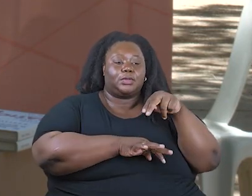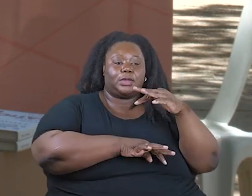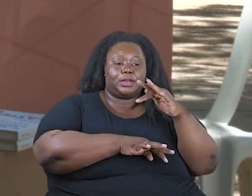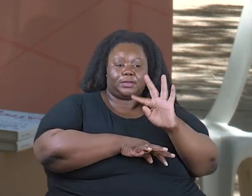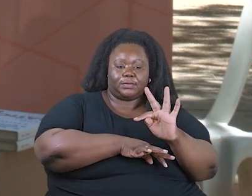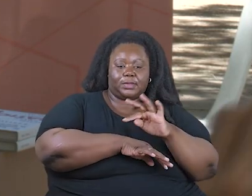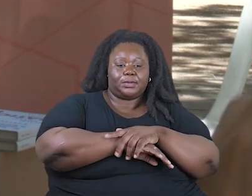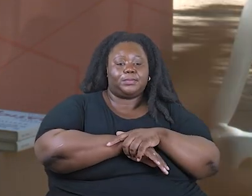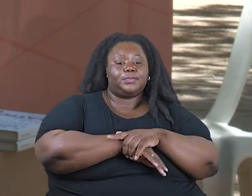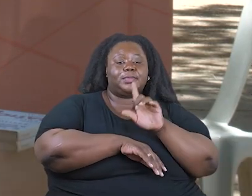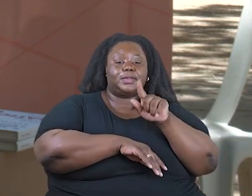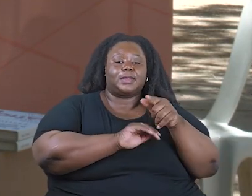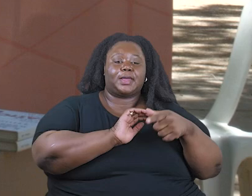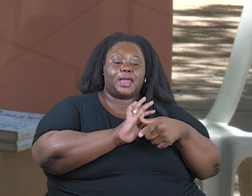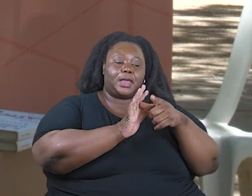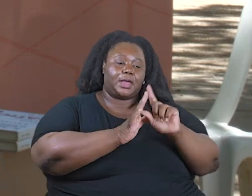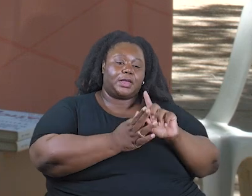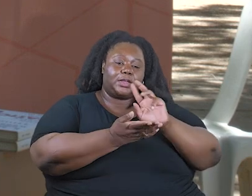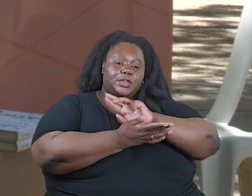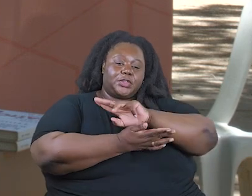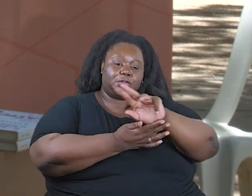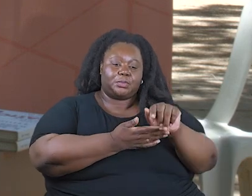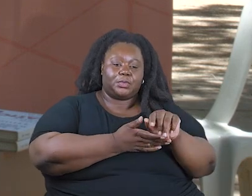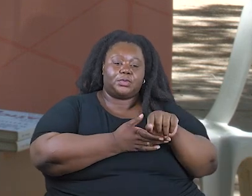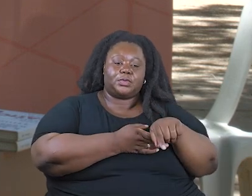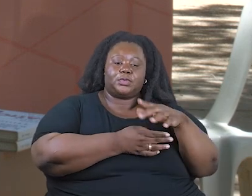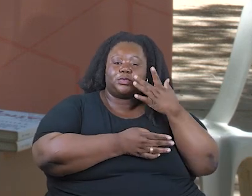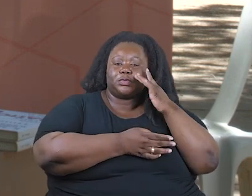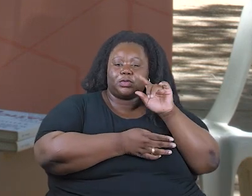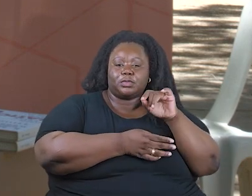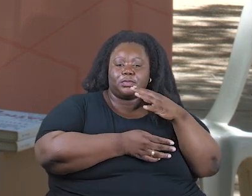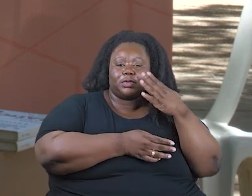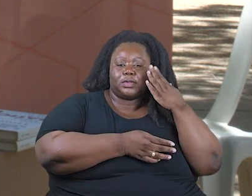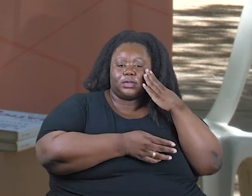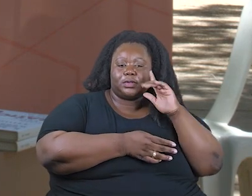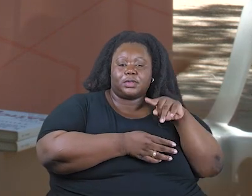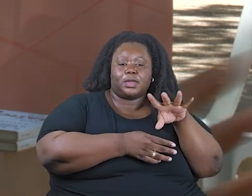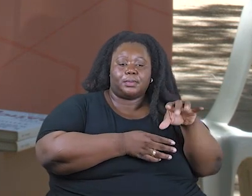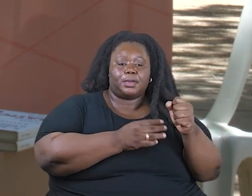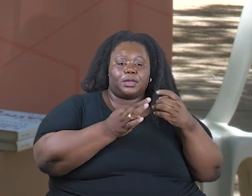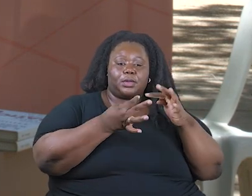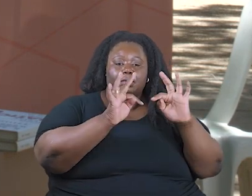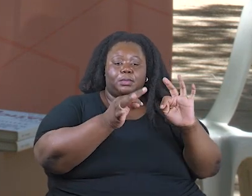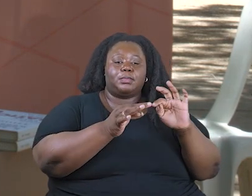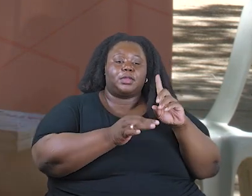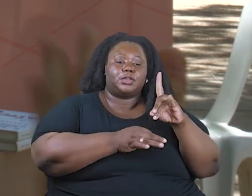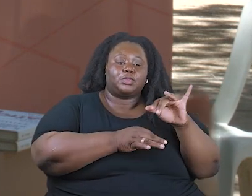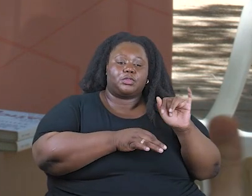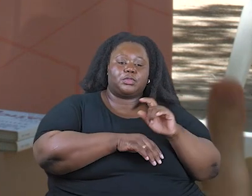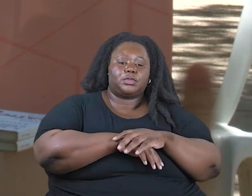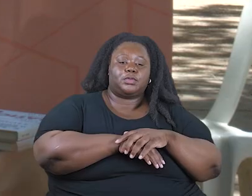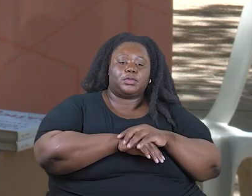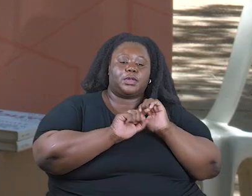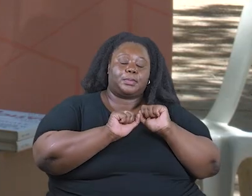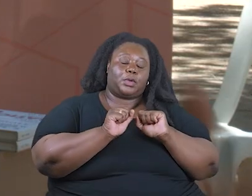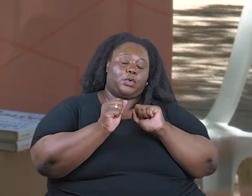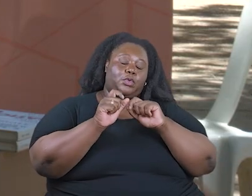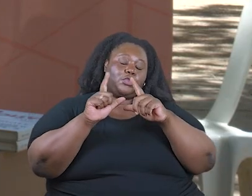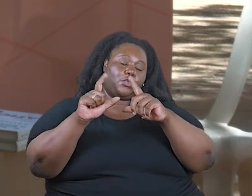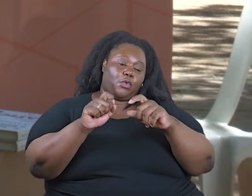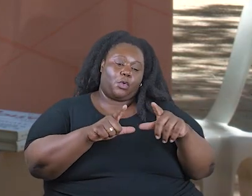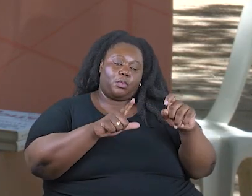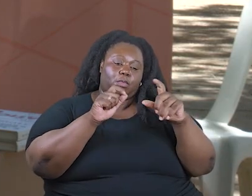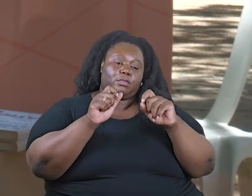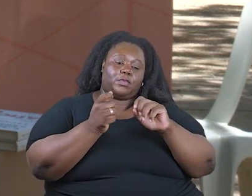NFT, que é um antimúltiplo. Não sei se você entende isso, que é pegar uma tecnologia digital que poderia